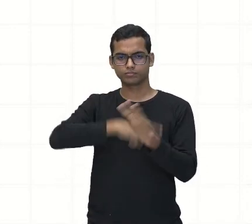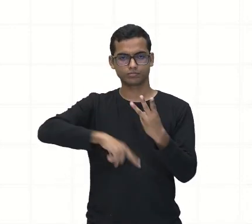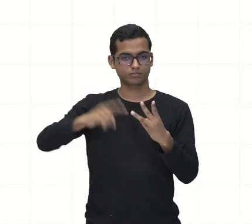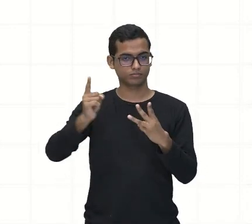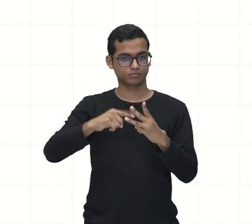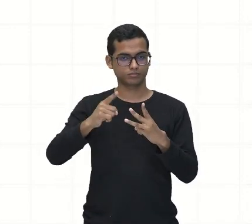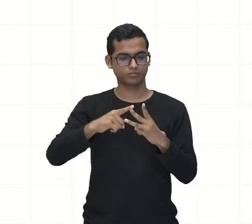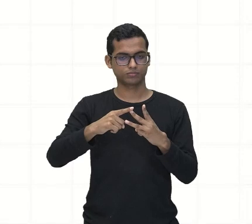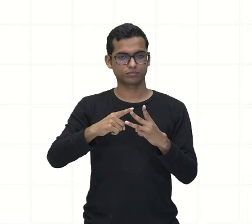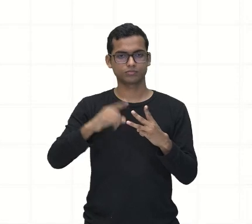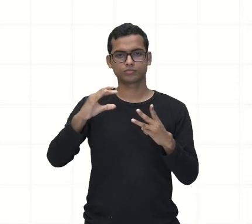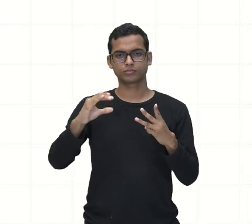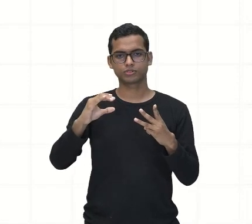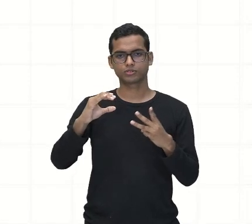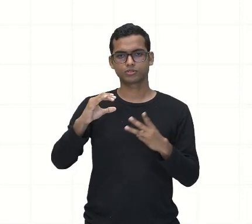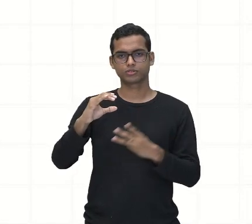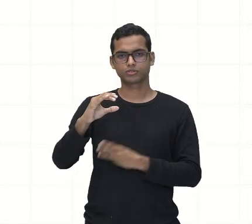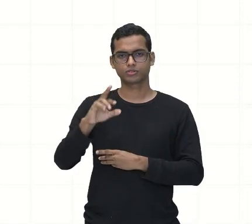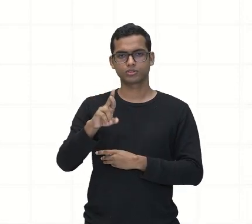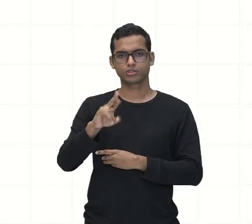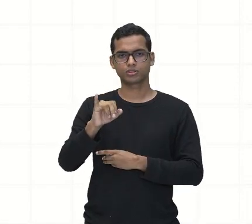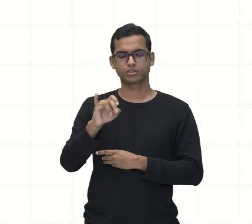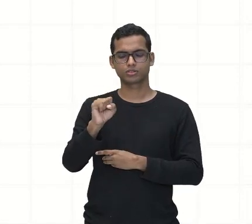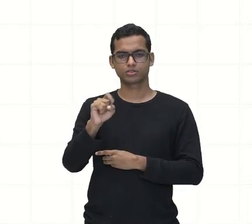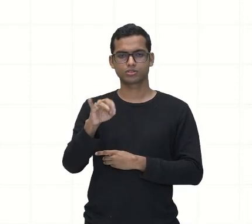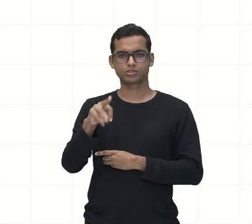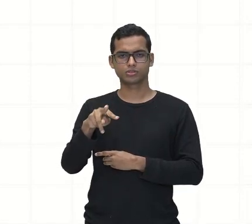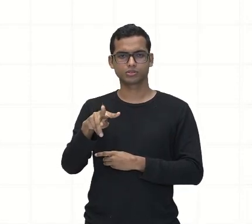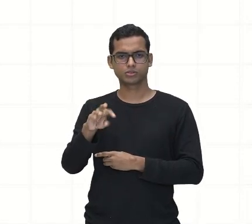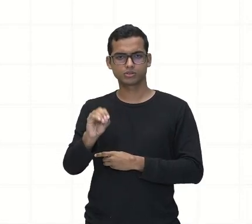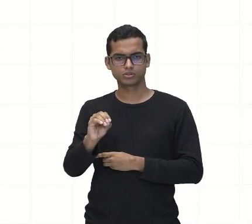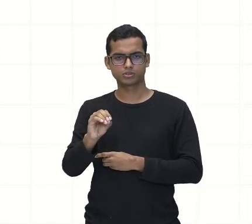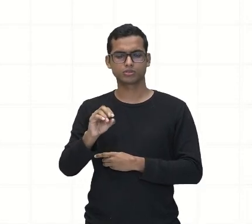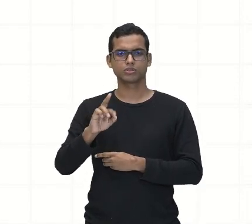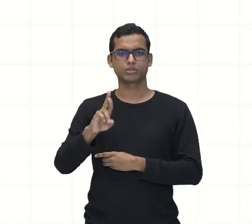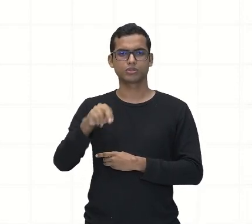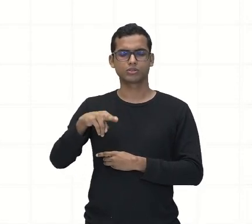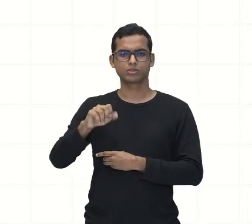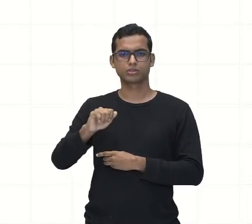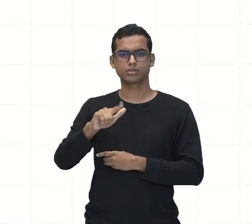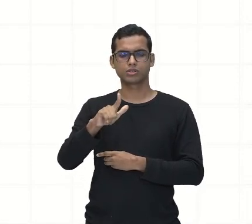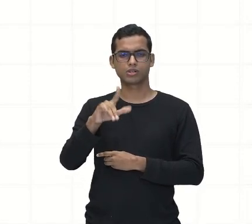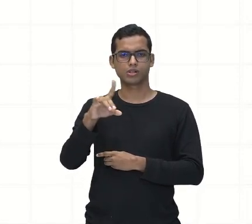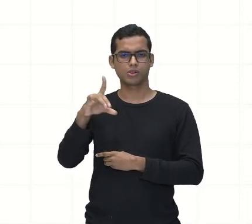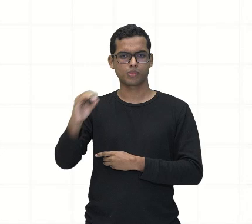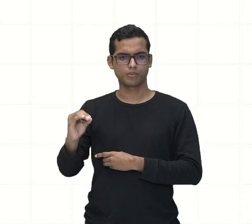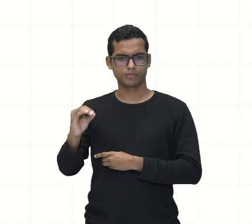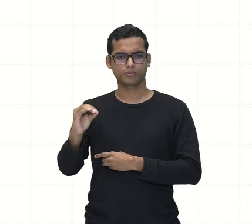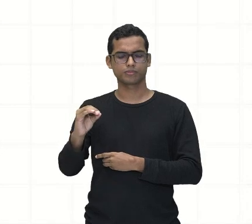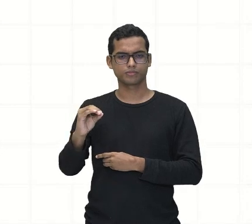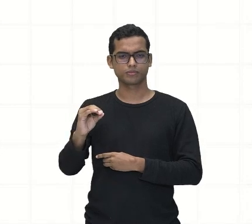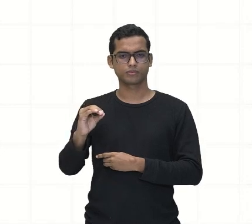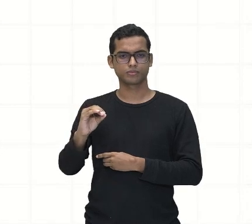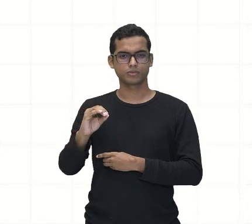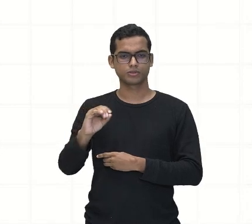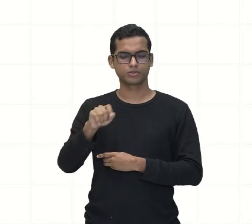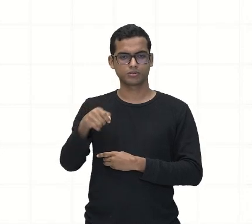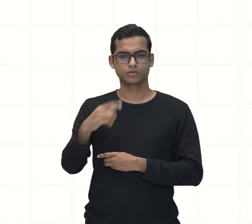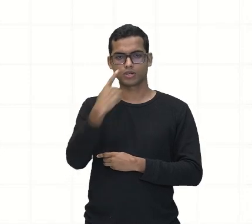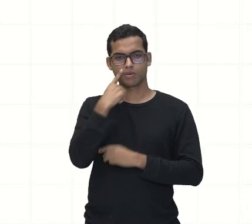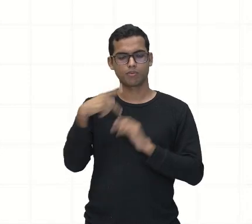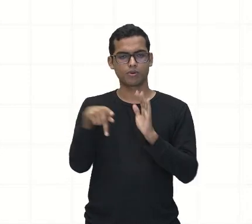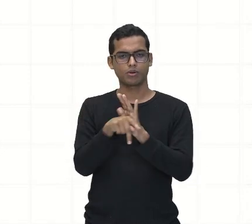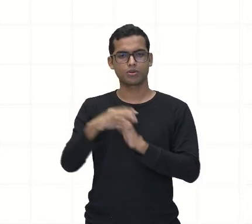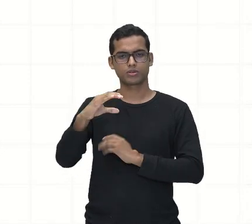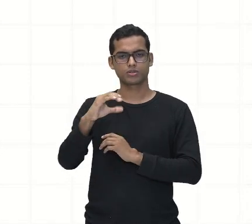suas principais, né, habilidades as reações e os saltos, né? Aqui o